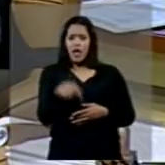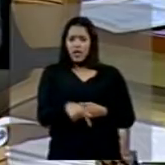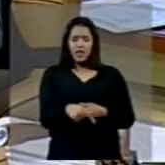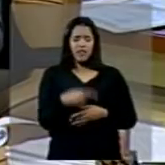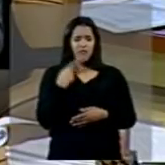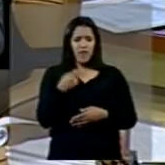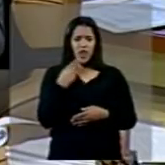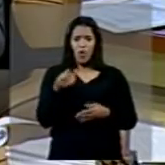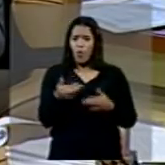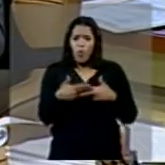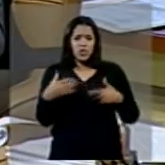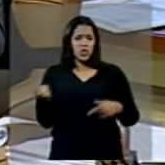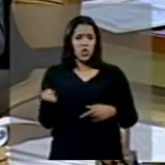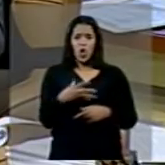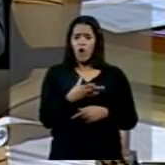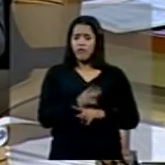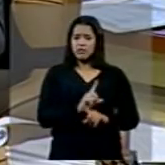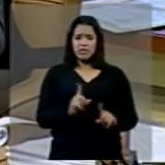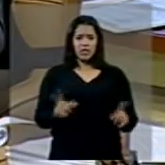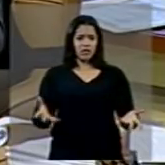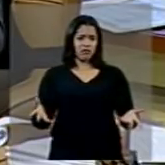e por isso